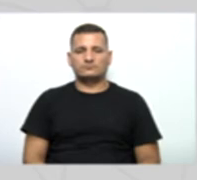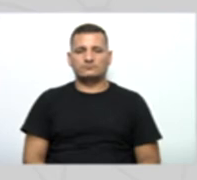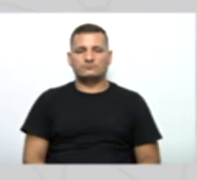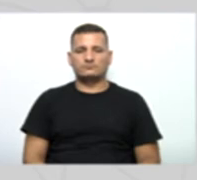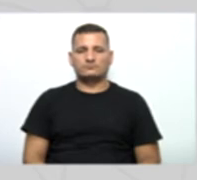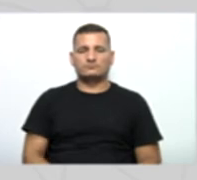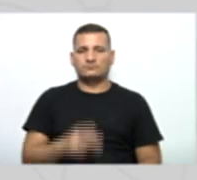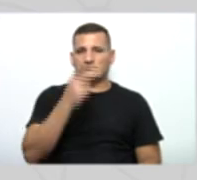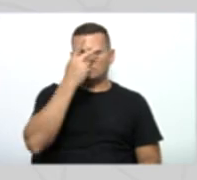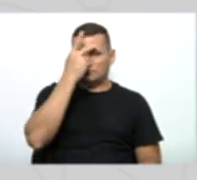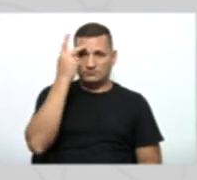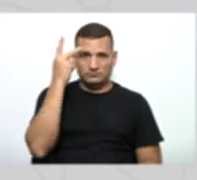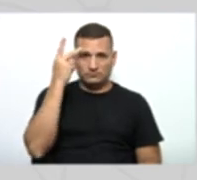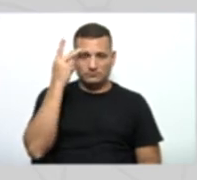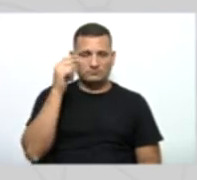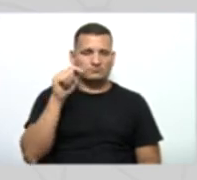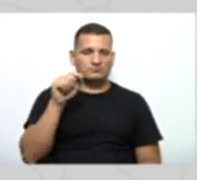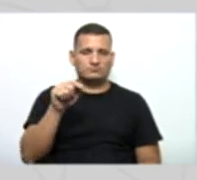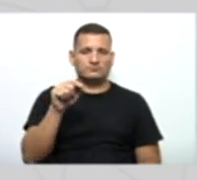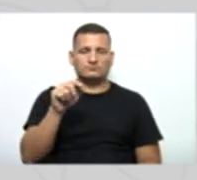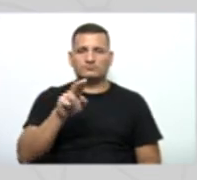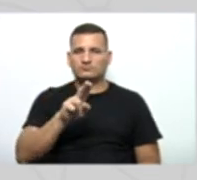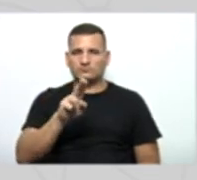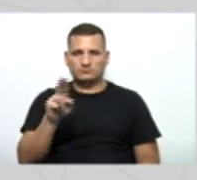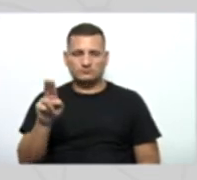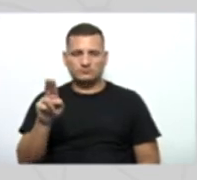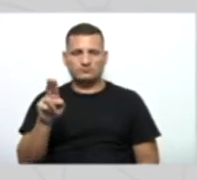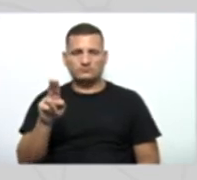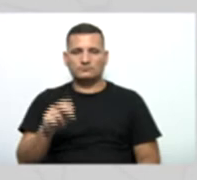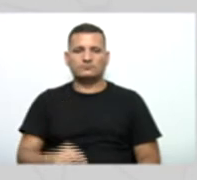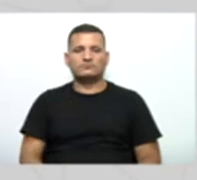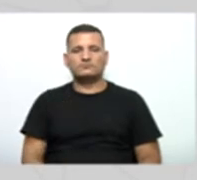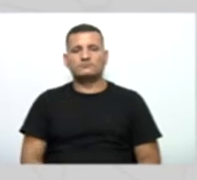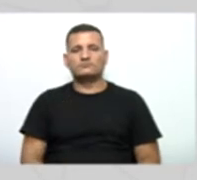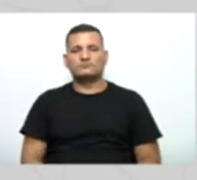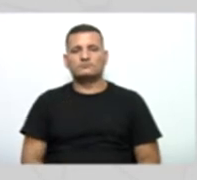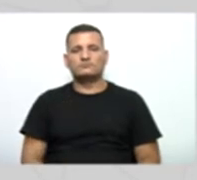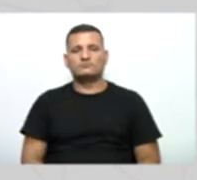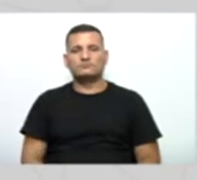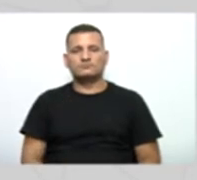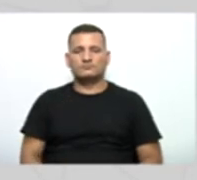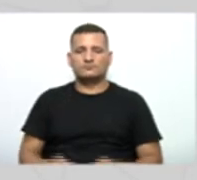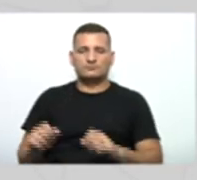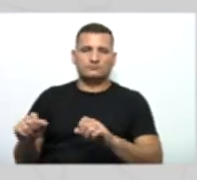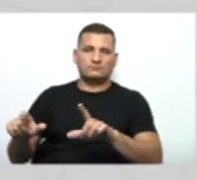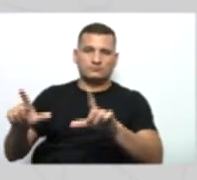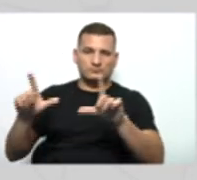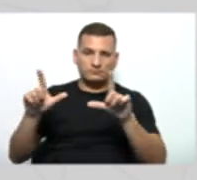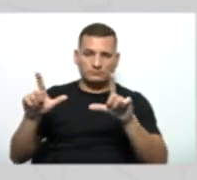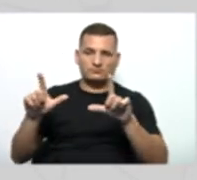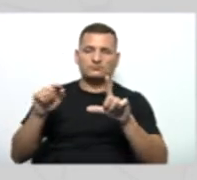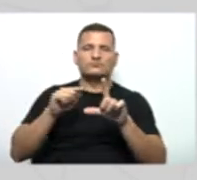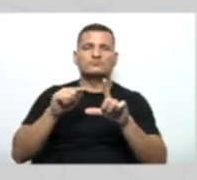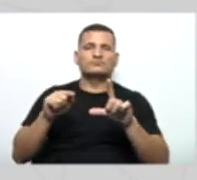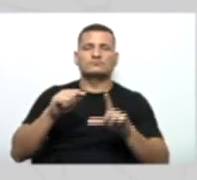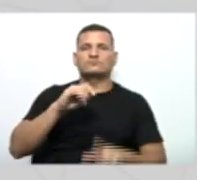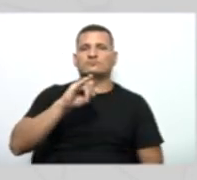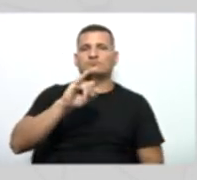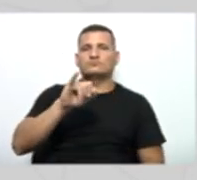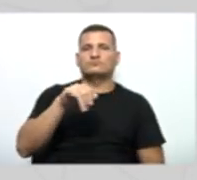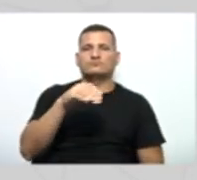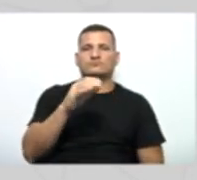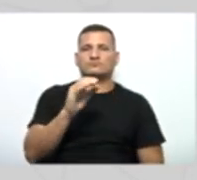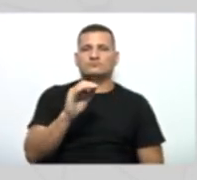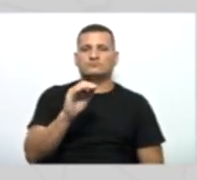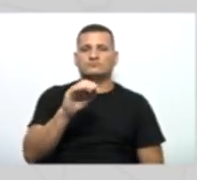pessoa.nome, que é o meu atributo. Feito isso, a mensagem que ia aparecer na tela seria o valor do atributo